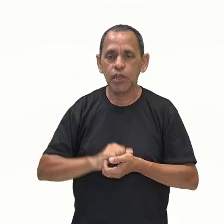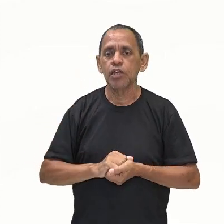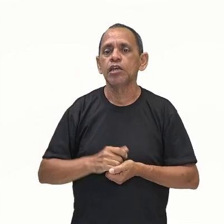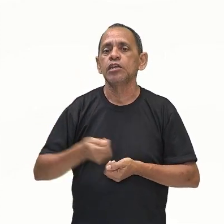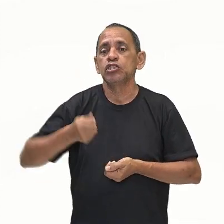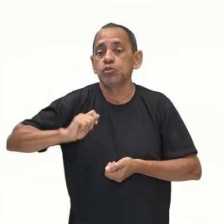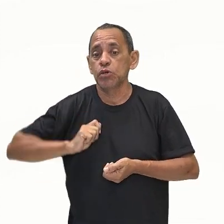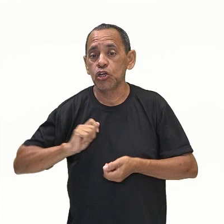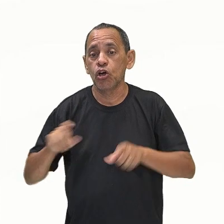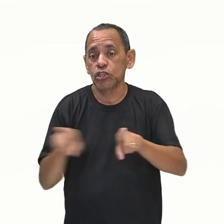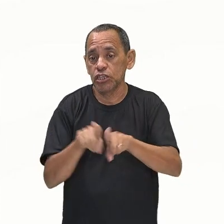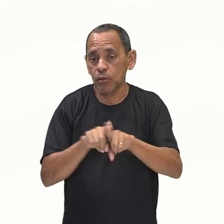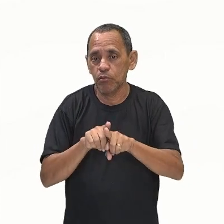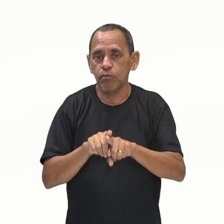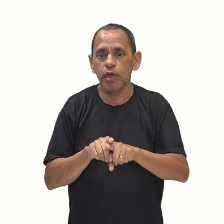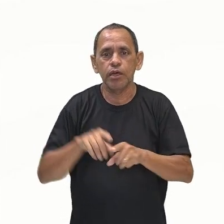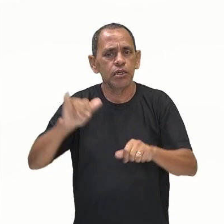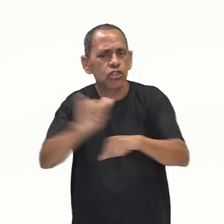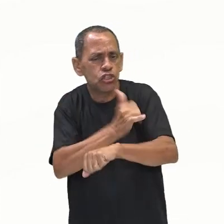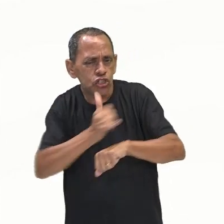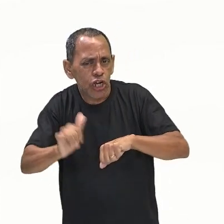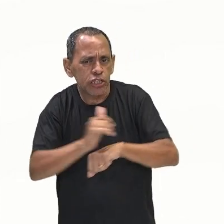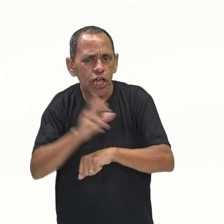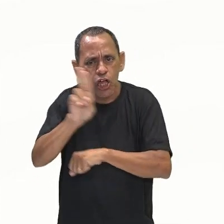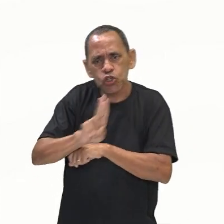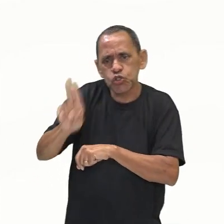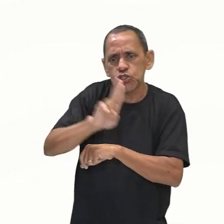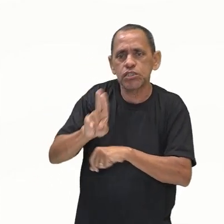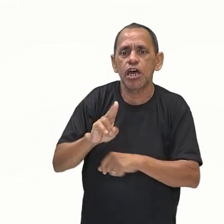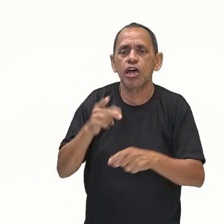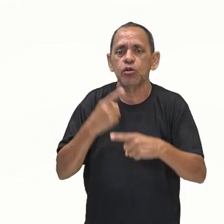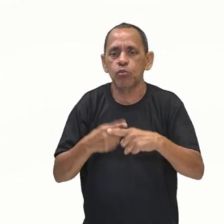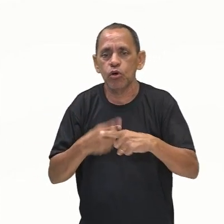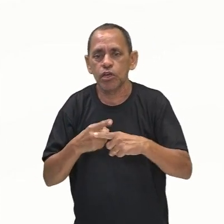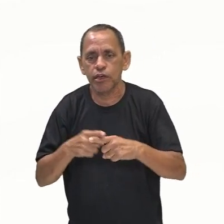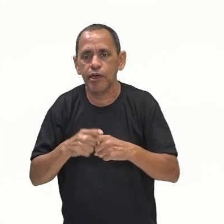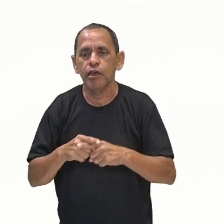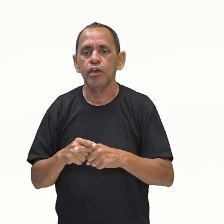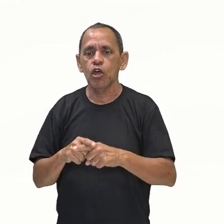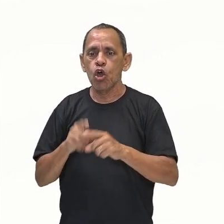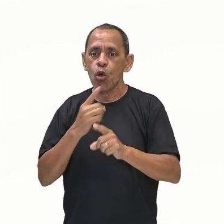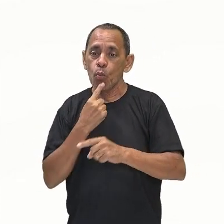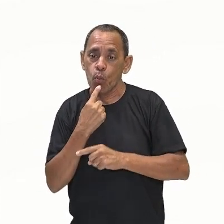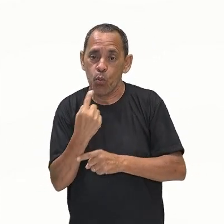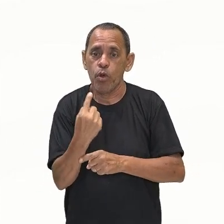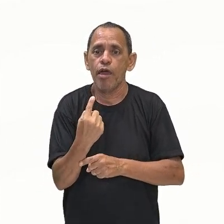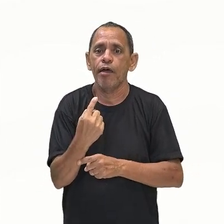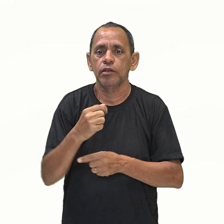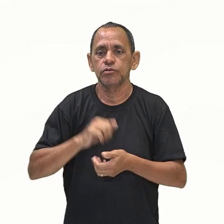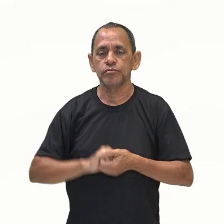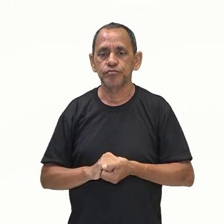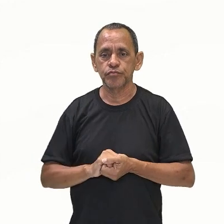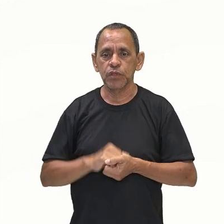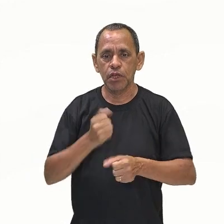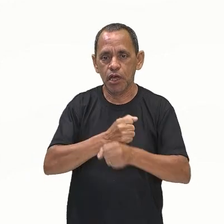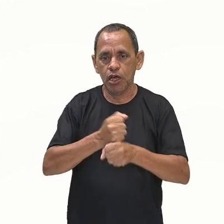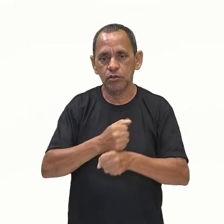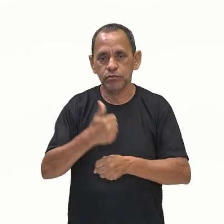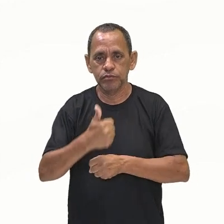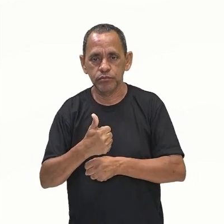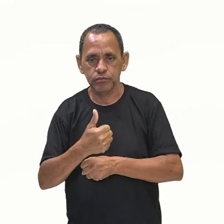estavam estrategicamente localizados ali no estuário da Baía de Guajará. Em 1623, uma